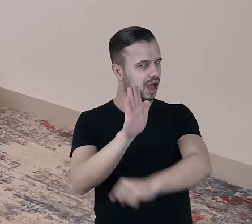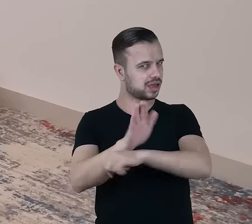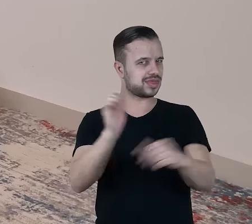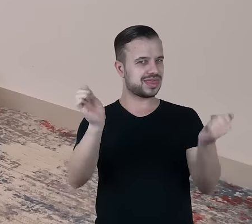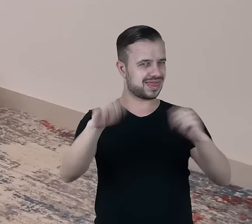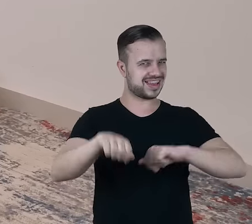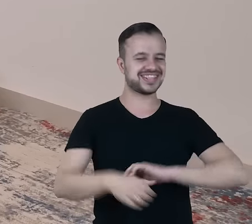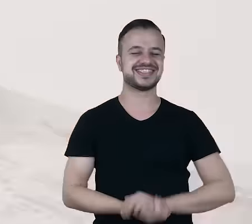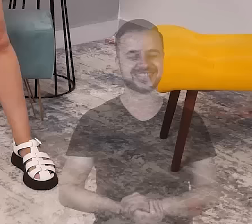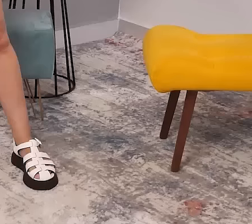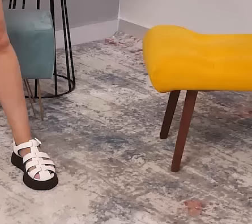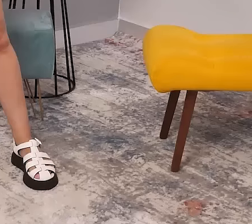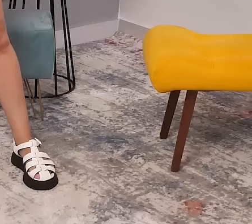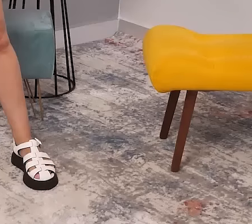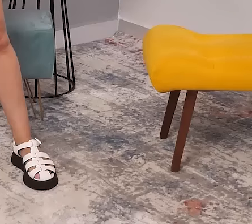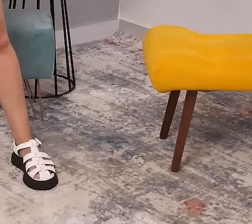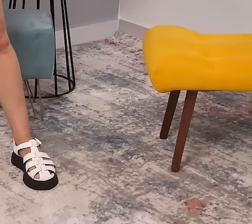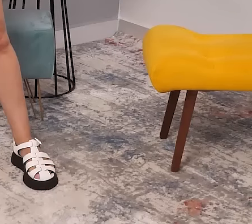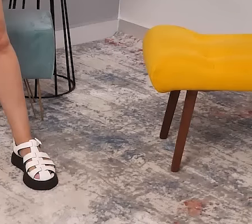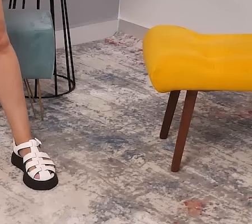a altura que deseja.